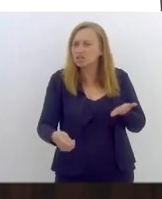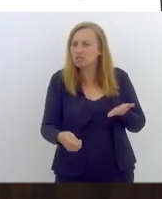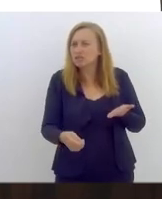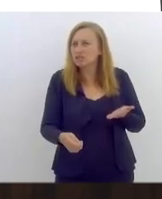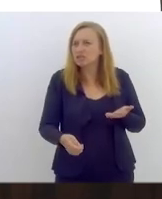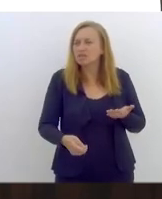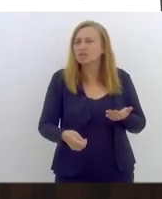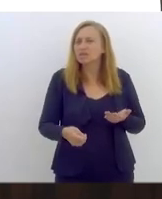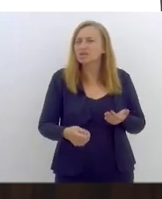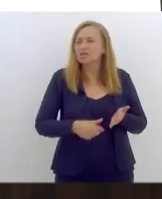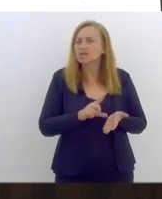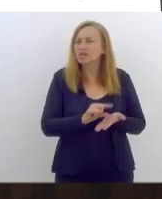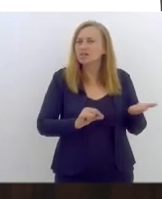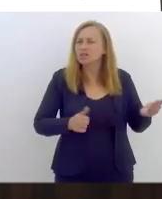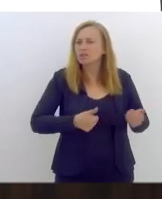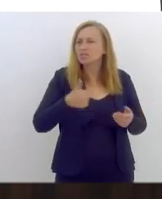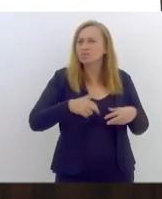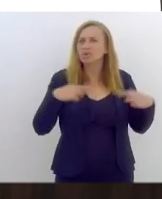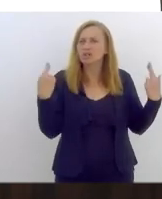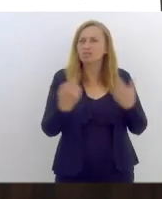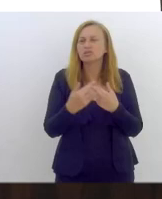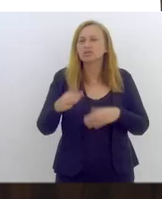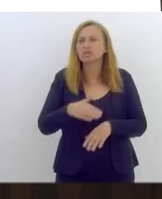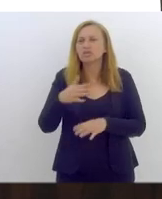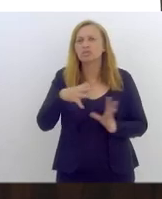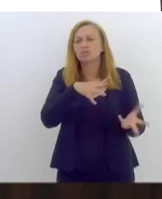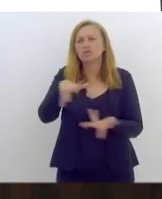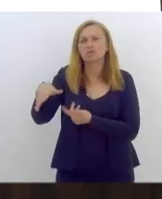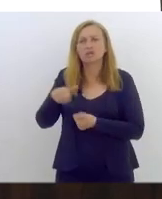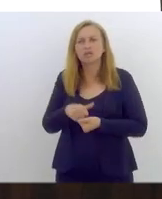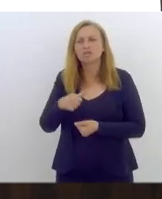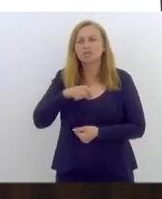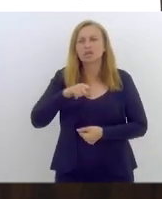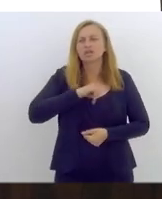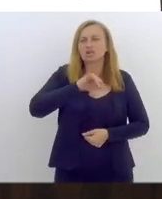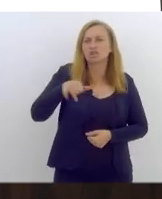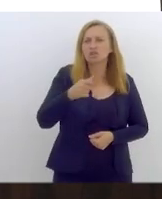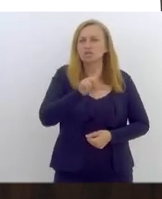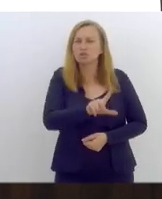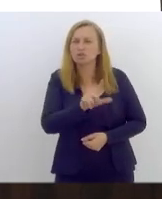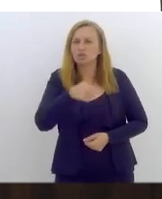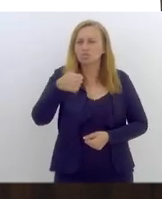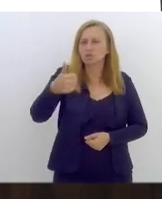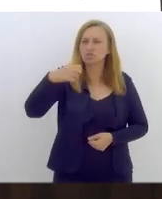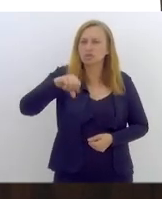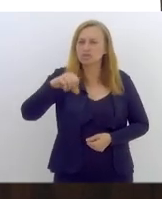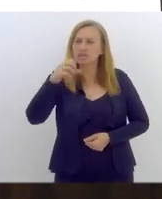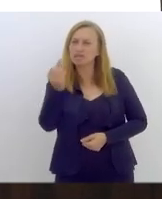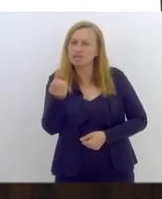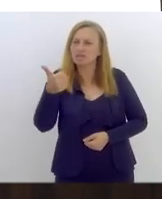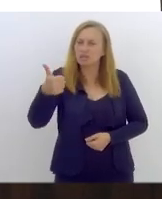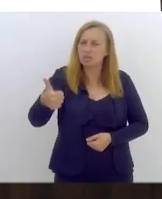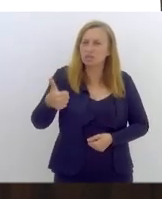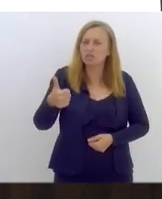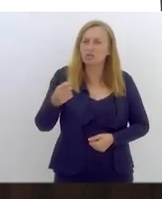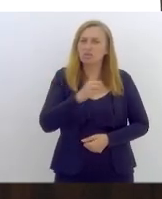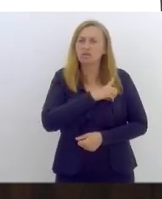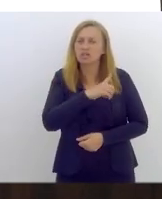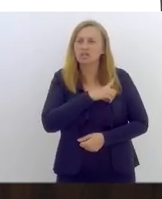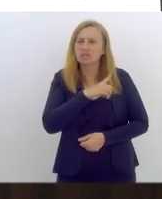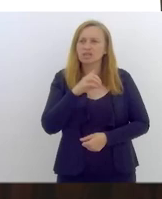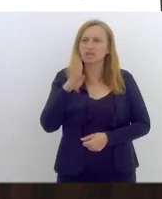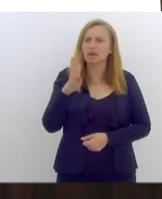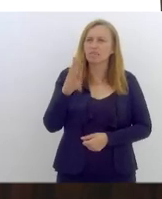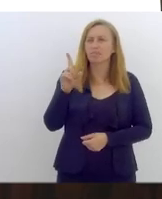reunião internacional teve lugar em julho de 1961, com delegados da Bélgica, do Reino Unido,